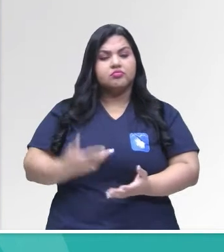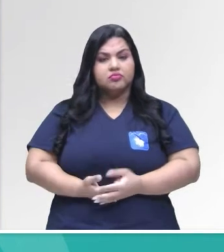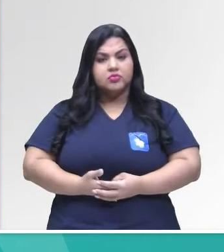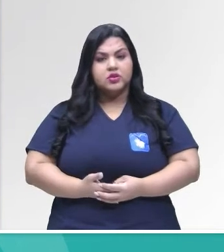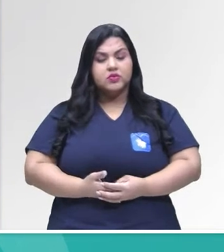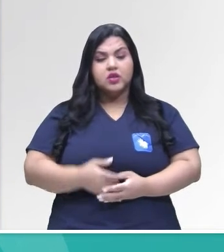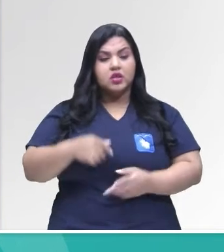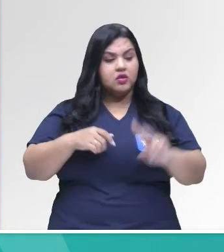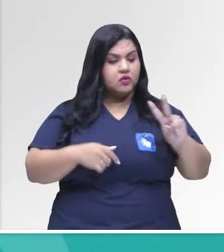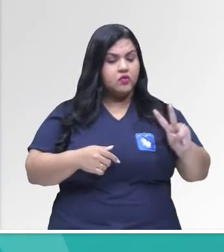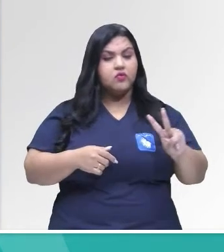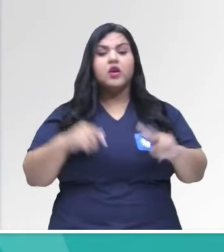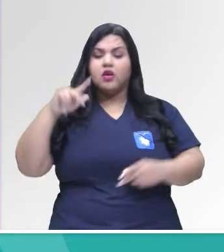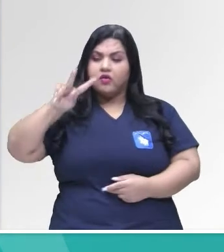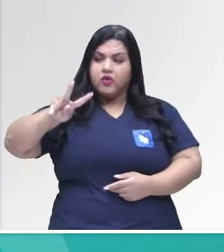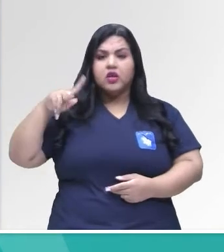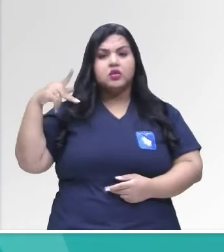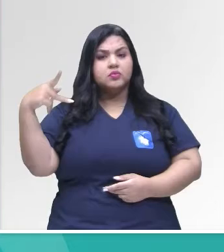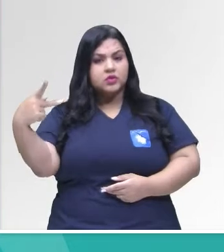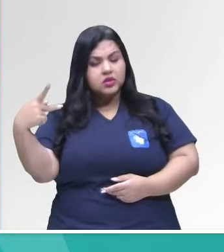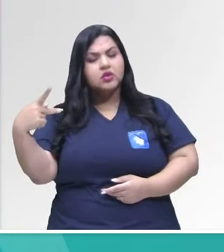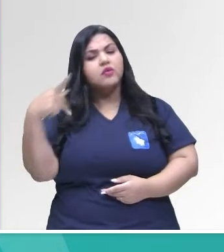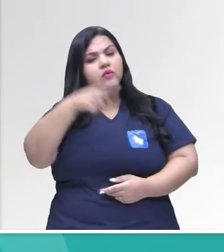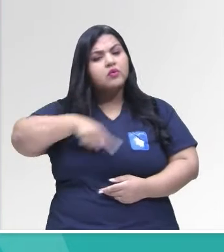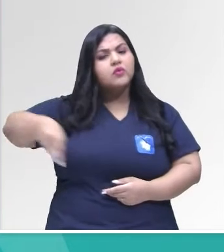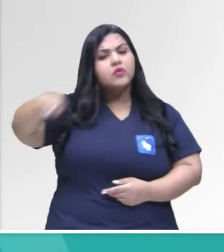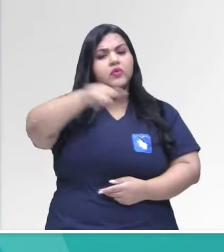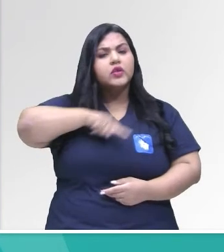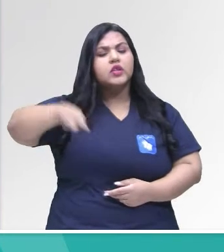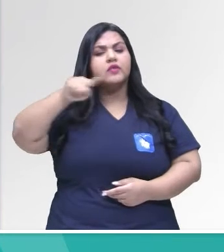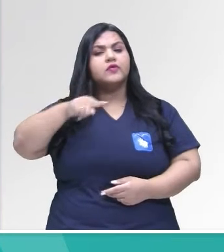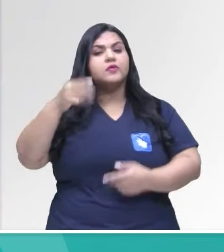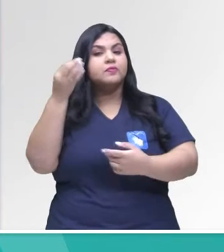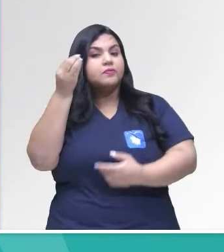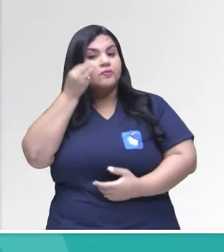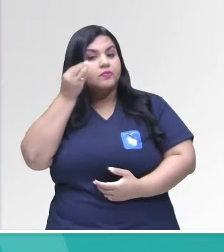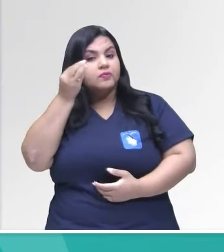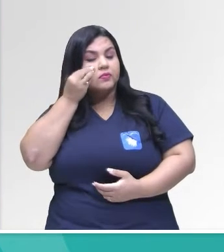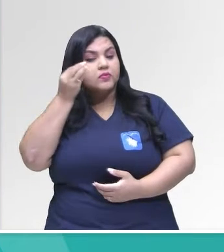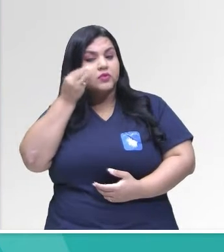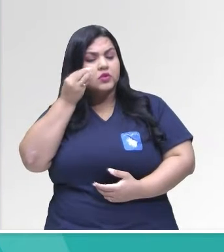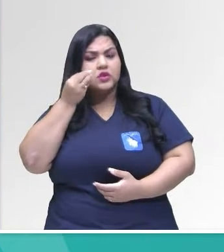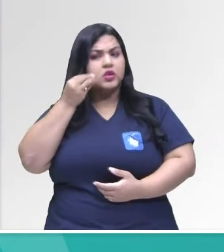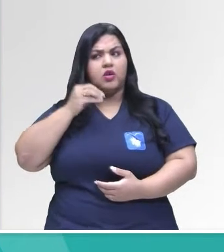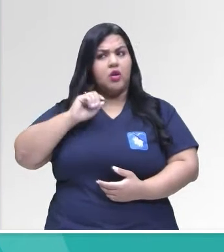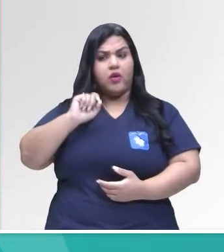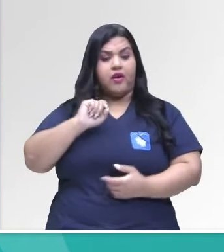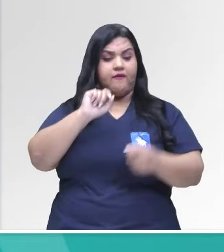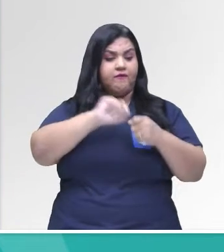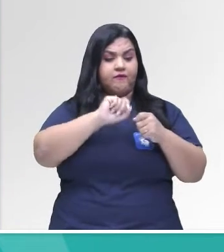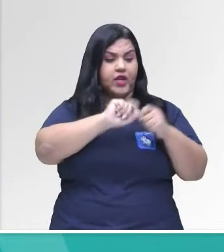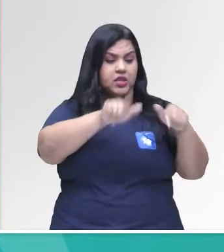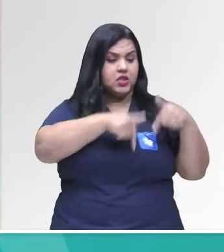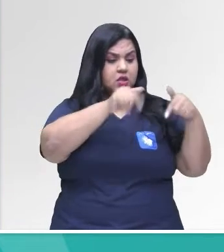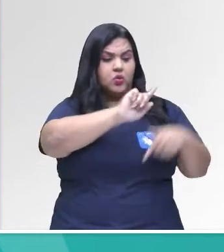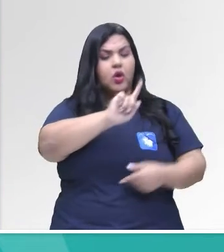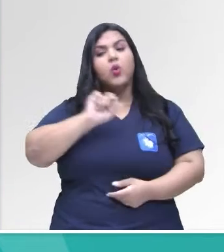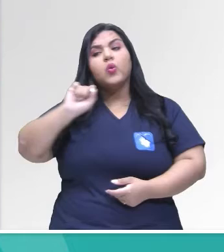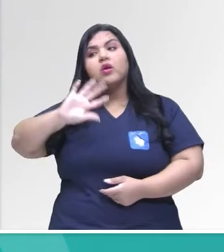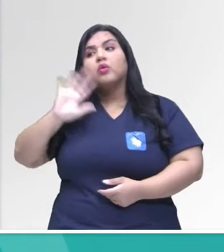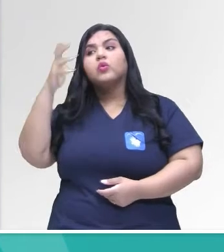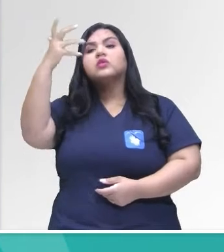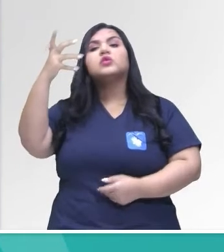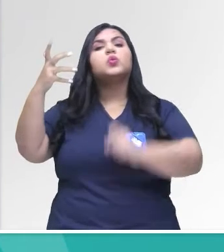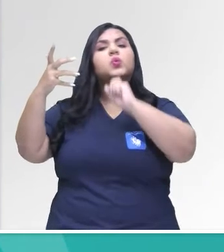voz passiva, é isso que vocês vão observar. Não quem praticou a ação, mas o que aconteceu, o que